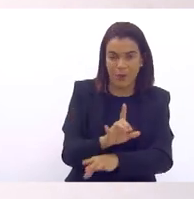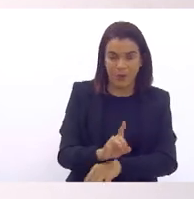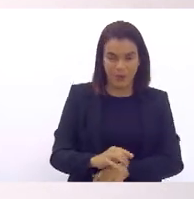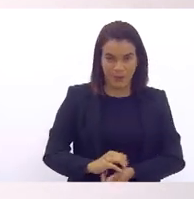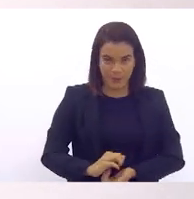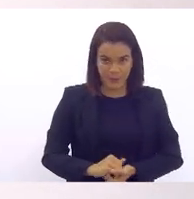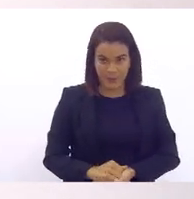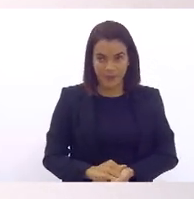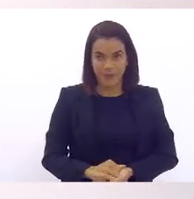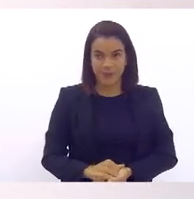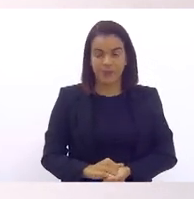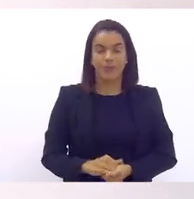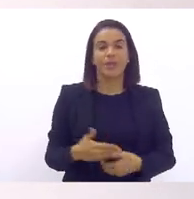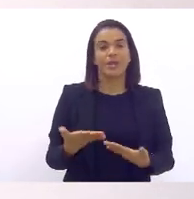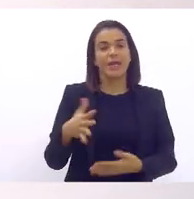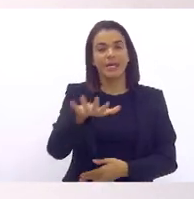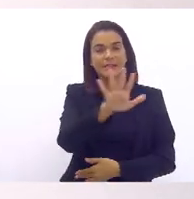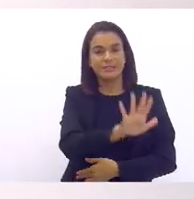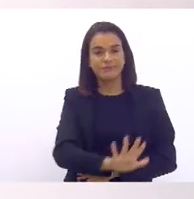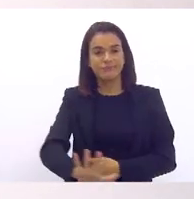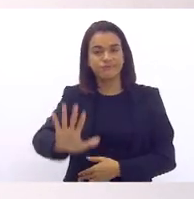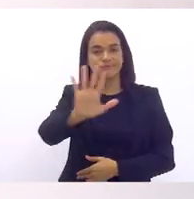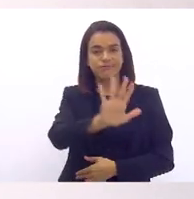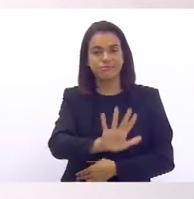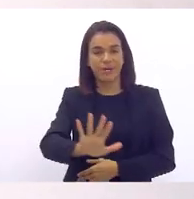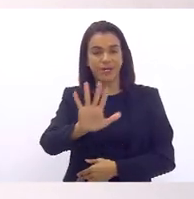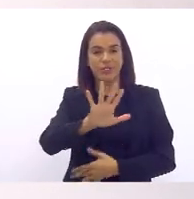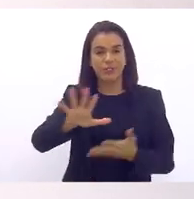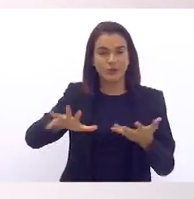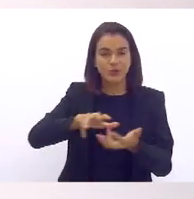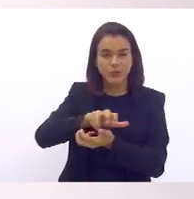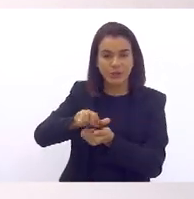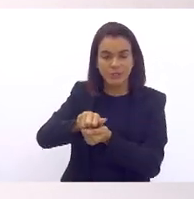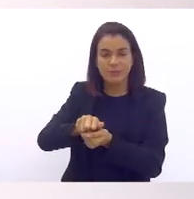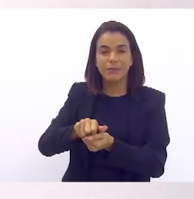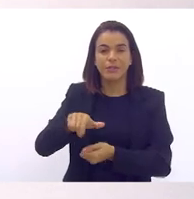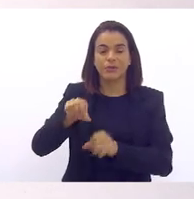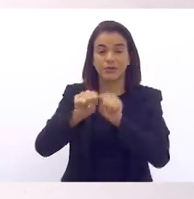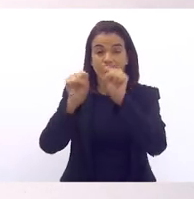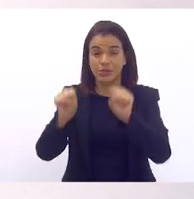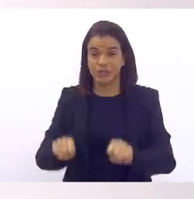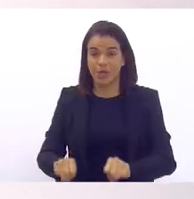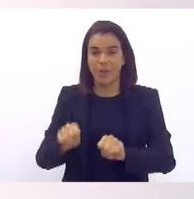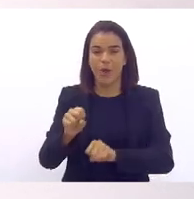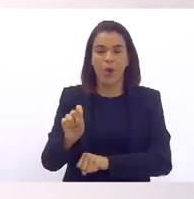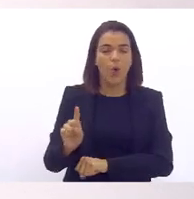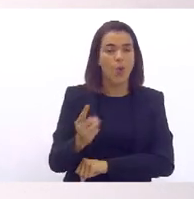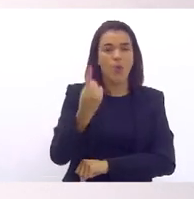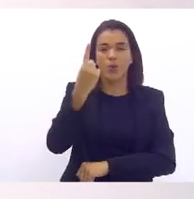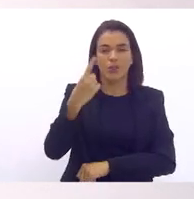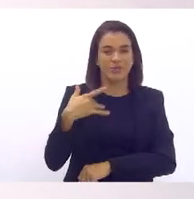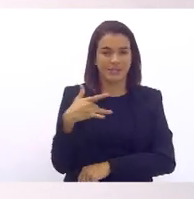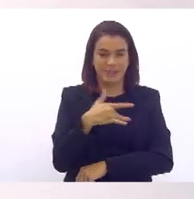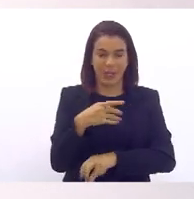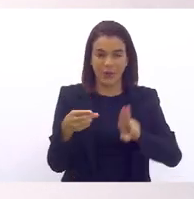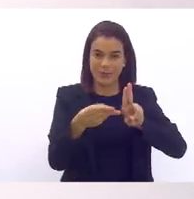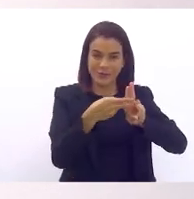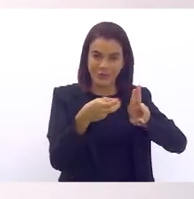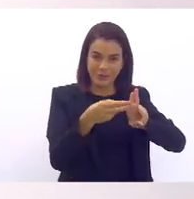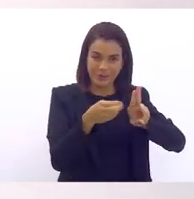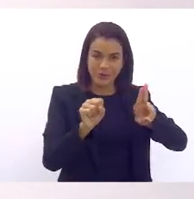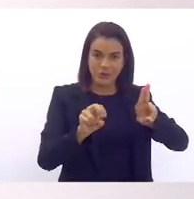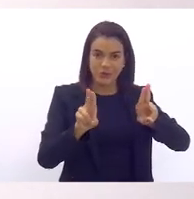eh esse quadro eh de sustentabilidade do sistema Único de Saúde eh